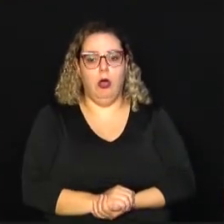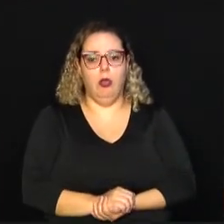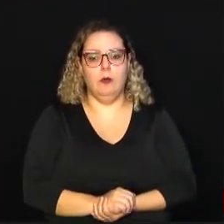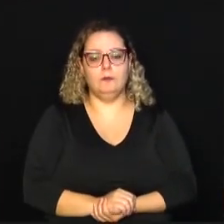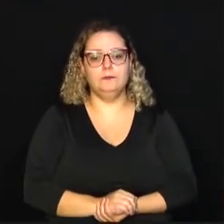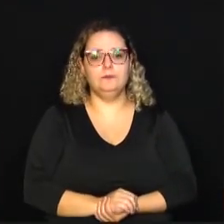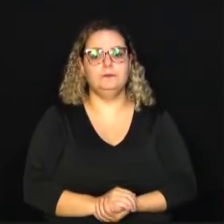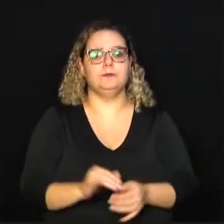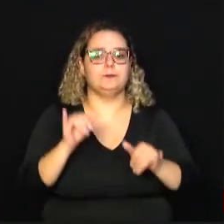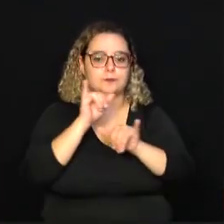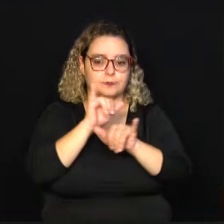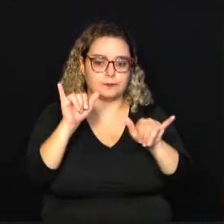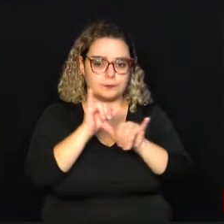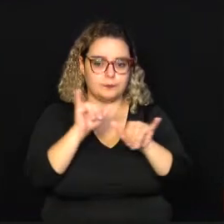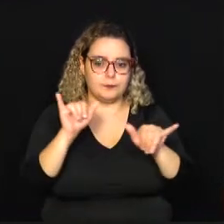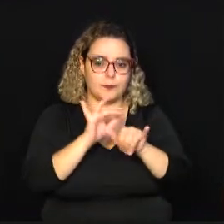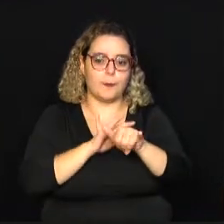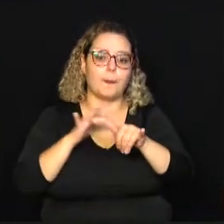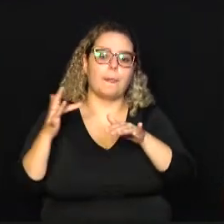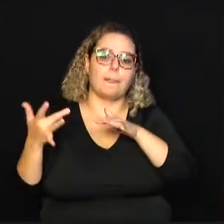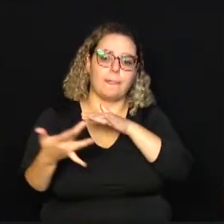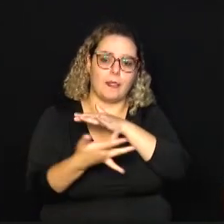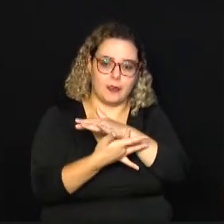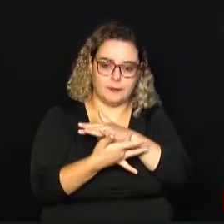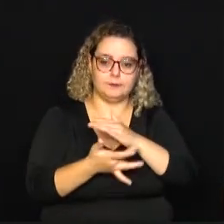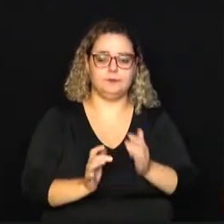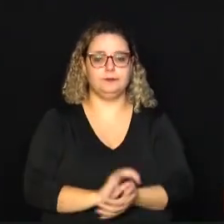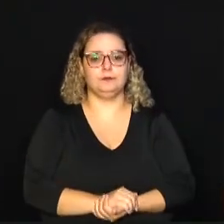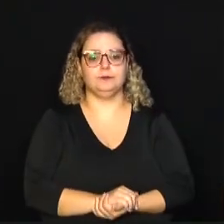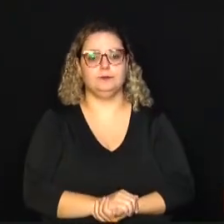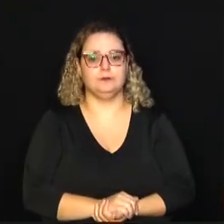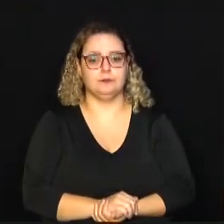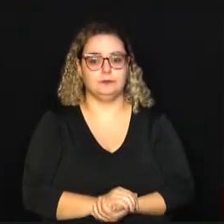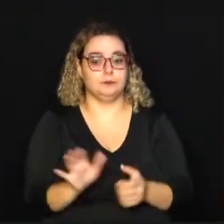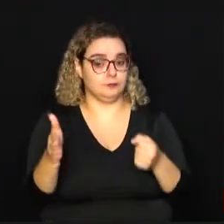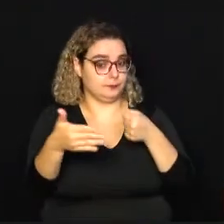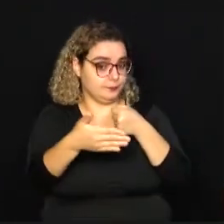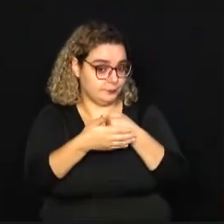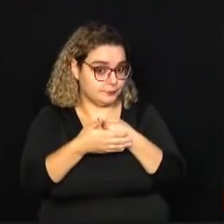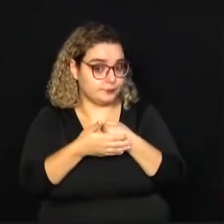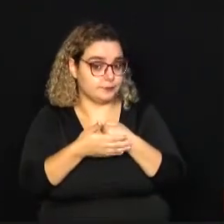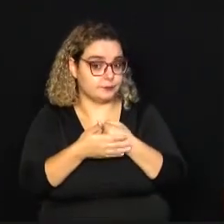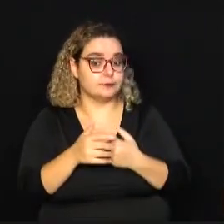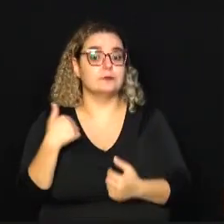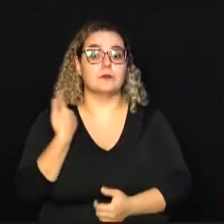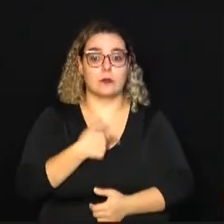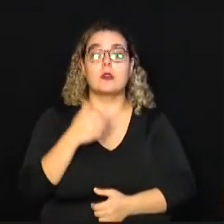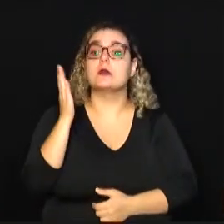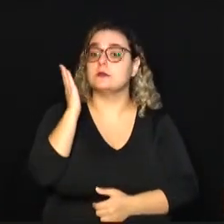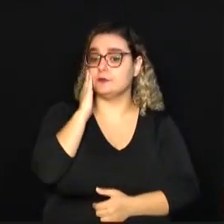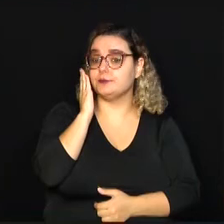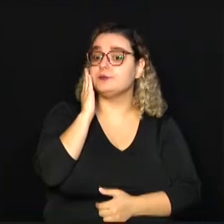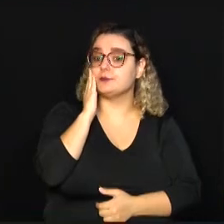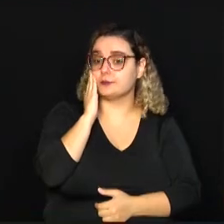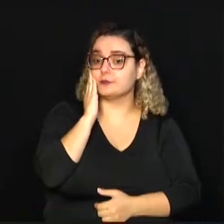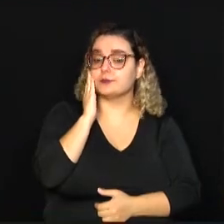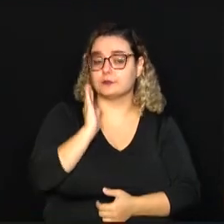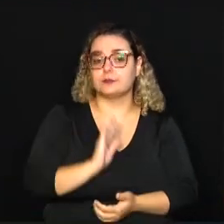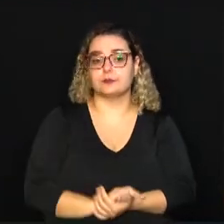noticiado aqui pela imprensa, né? E foi meio que abafado isso. E a gente sabe também que tem